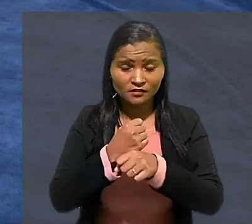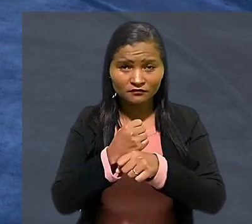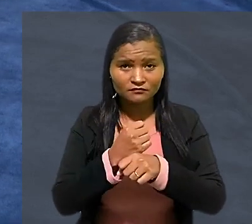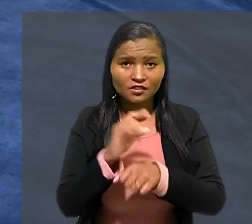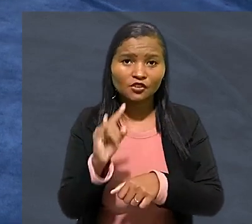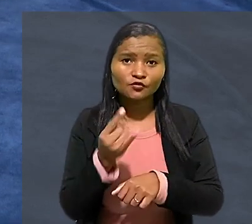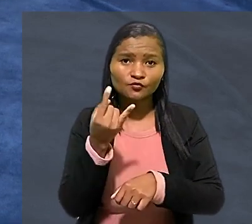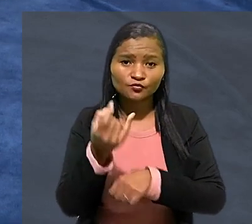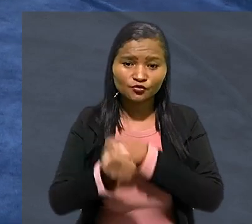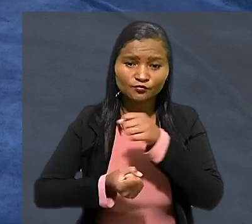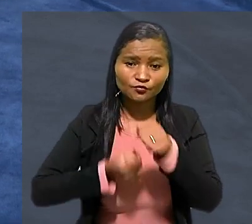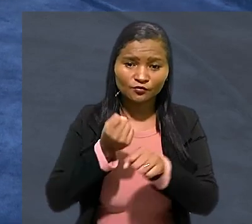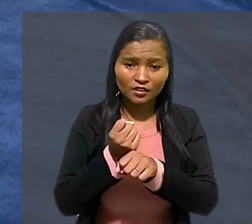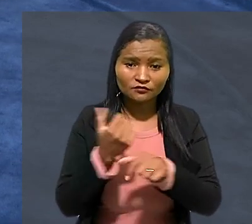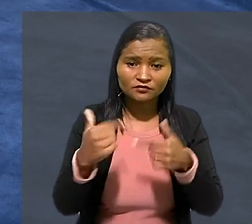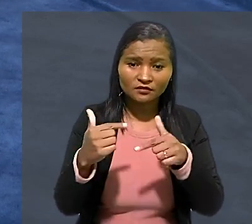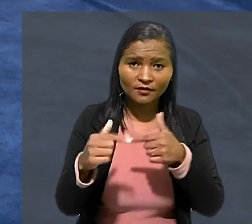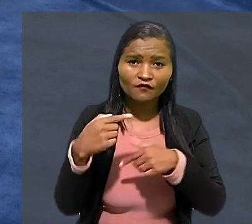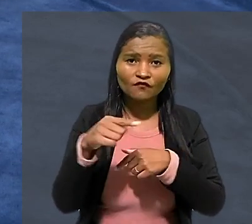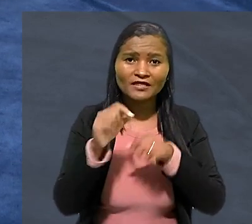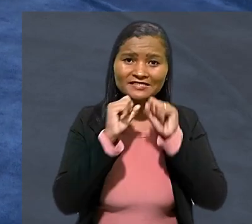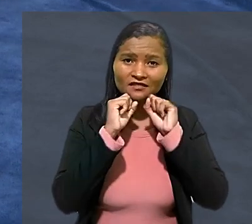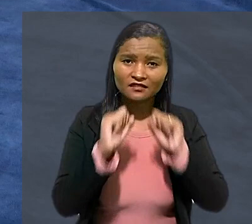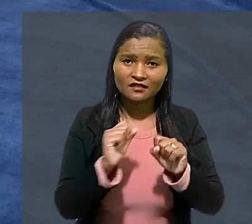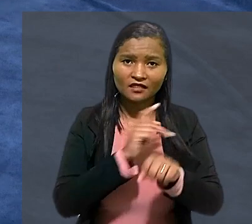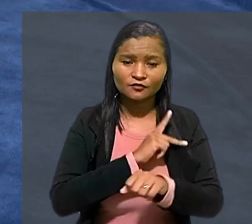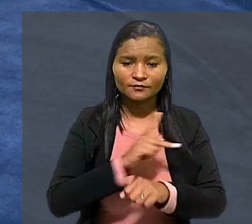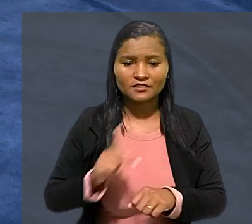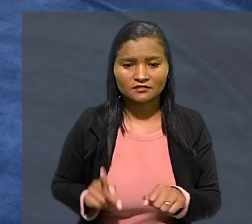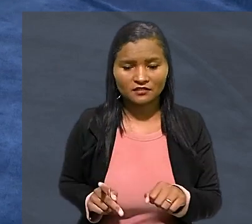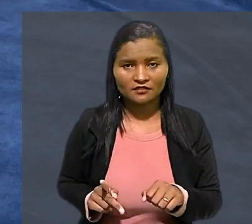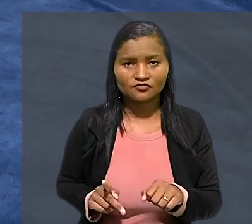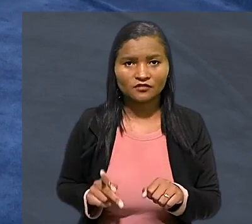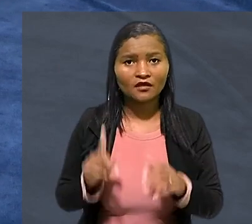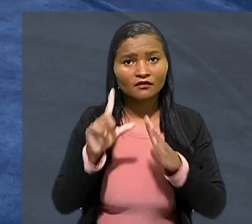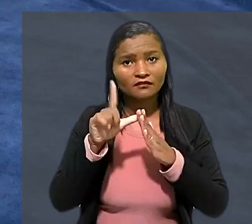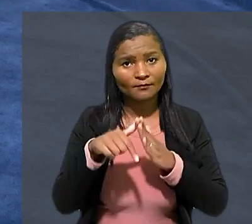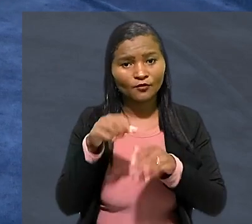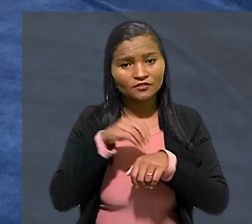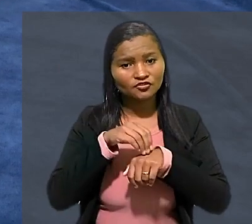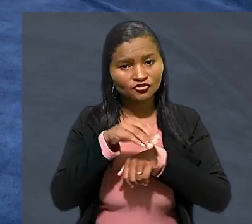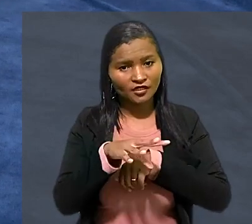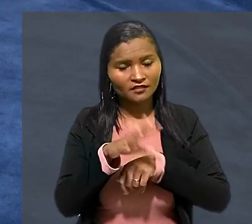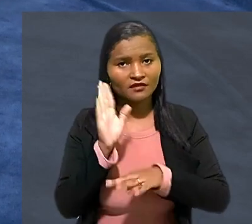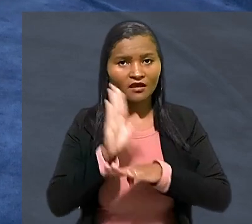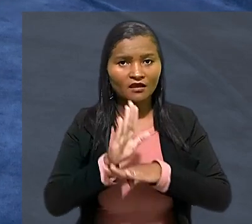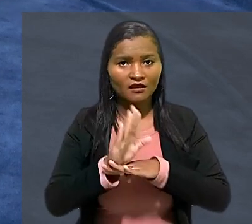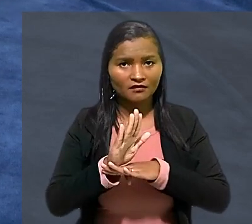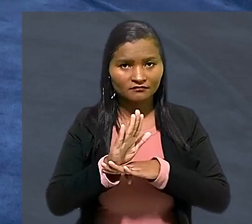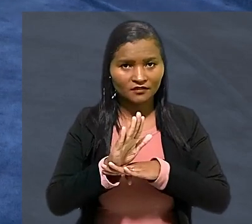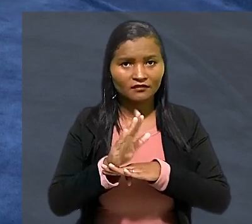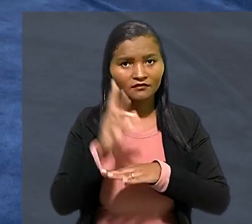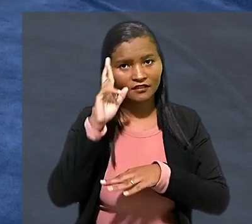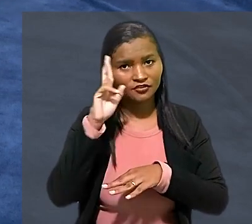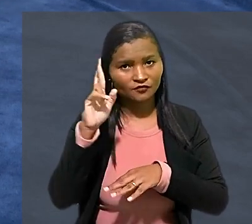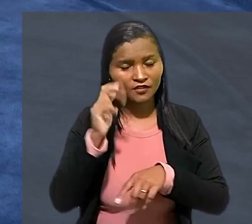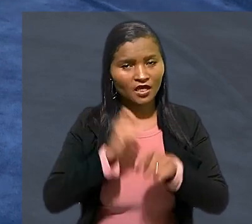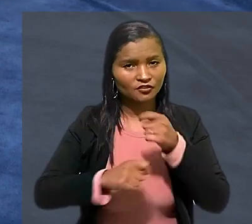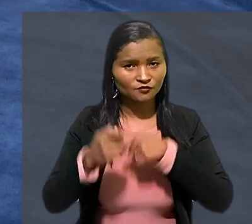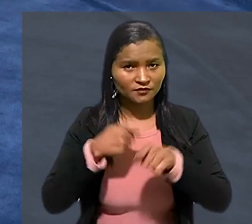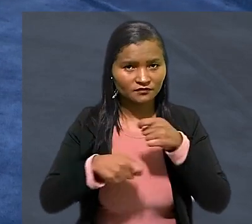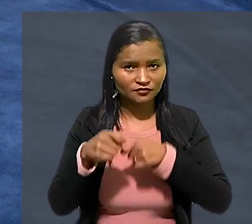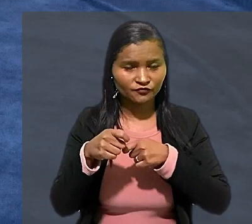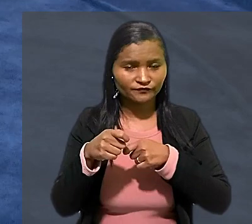anos. E no último ano no emprego, foi designada secretária da presidência e depois indicada como assessora na